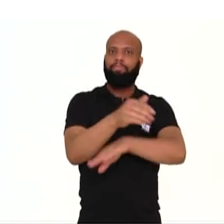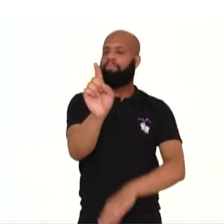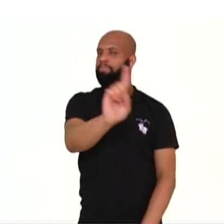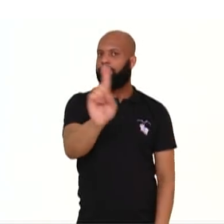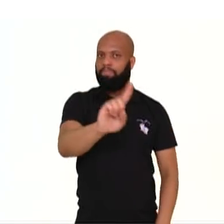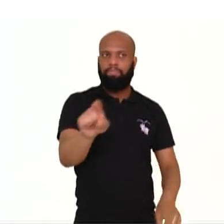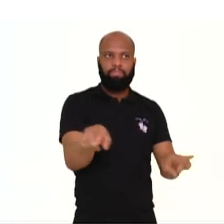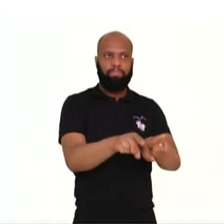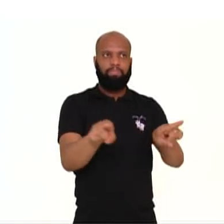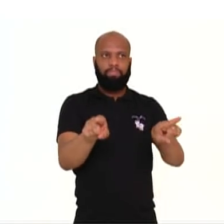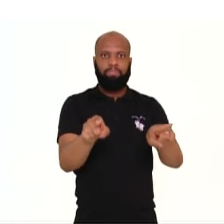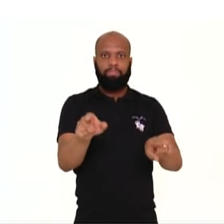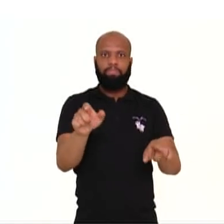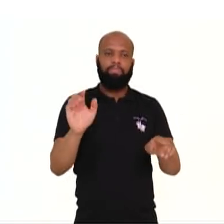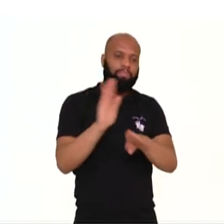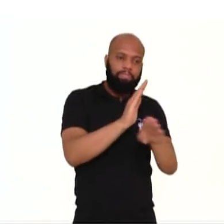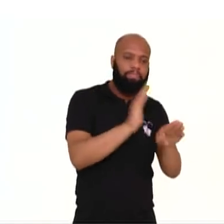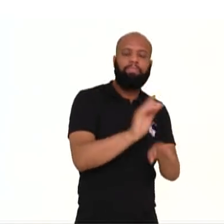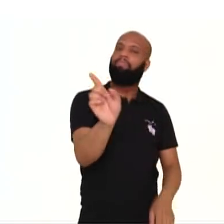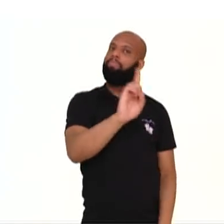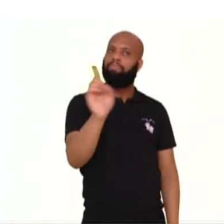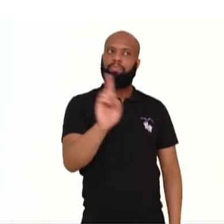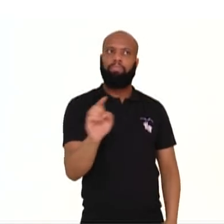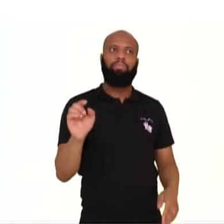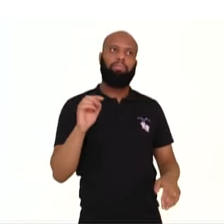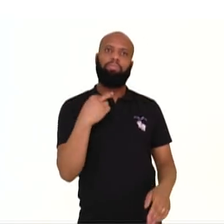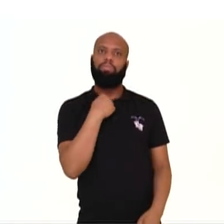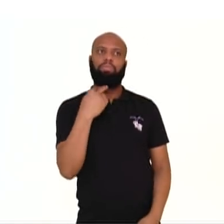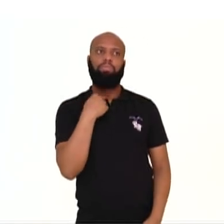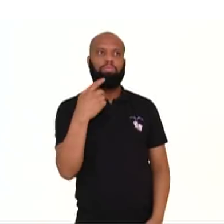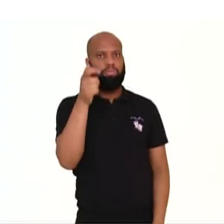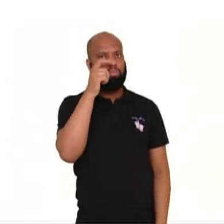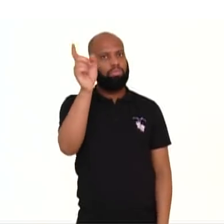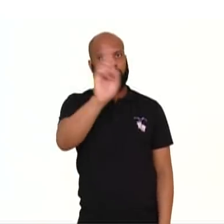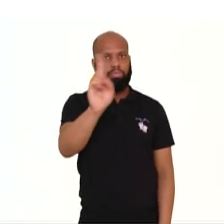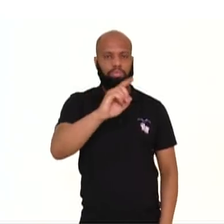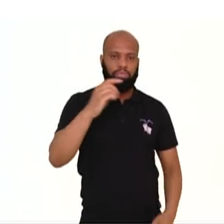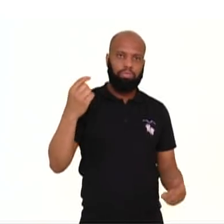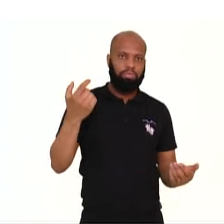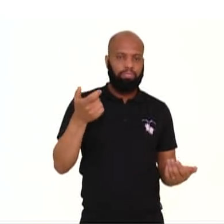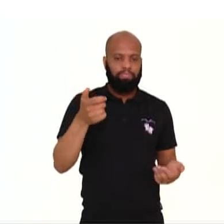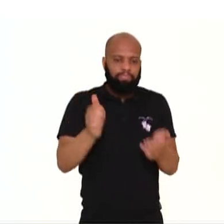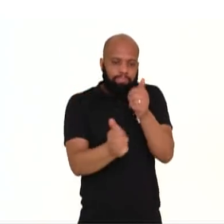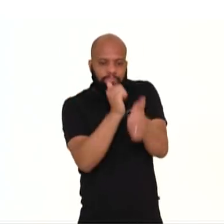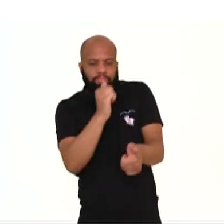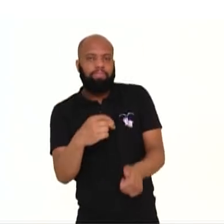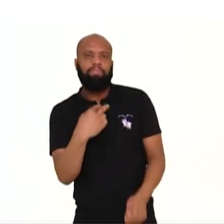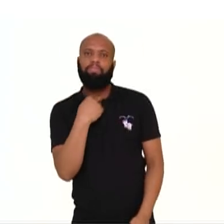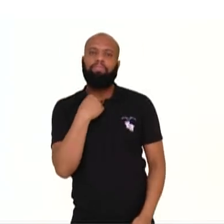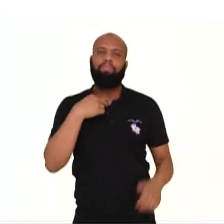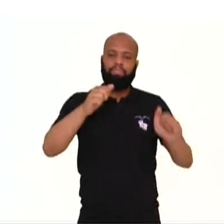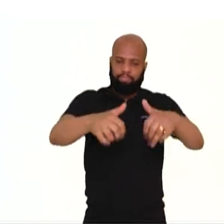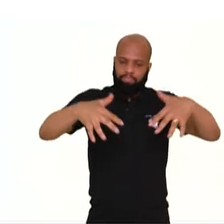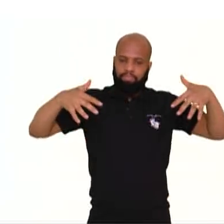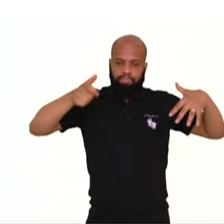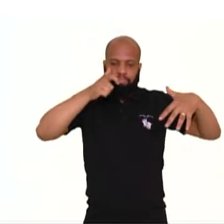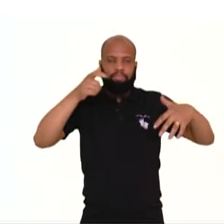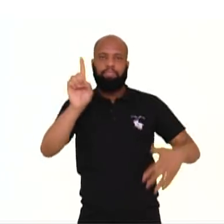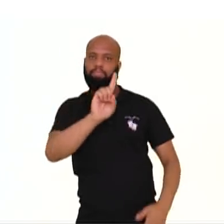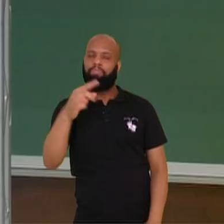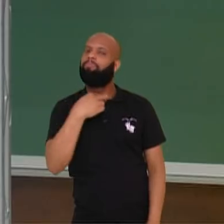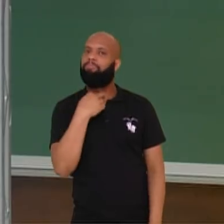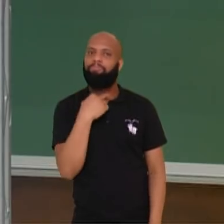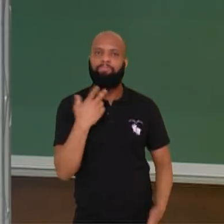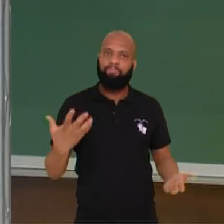participar da assistência, não podiam ver os jogos, não podiam estar na plateia dos jogos também. Então